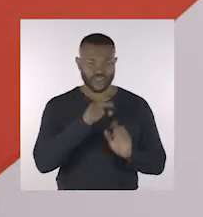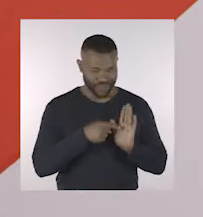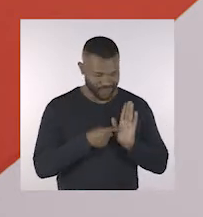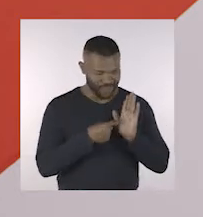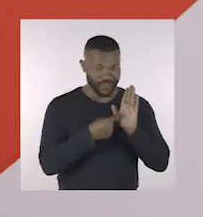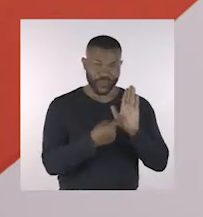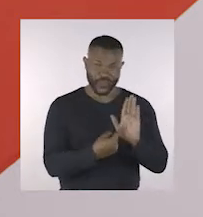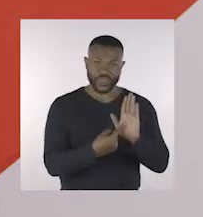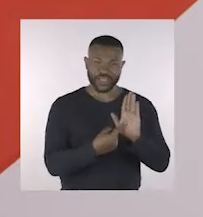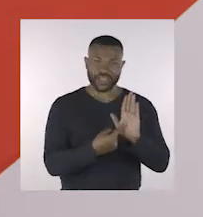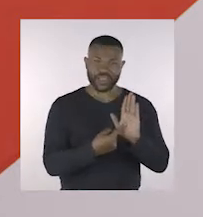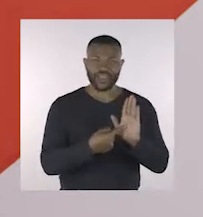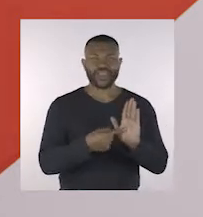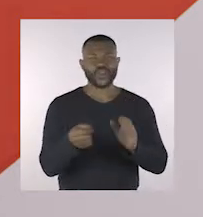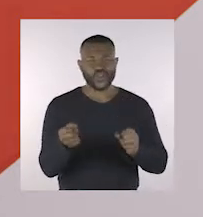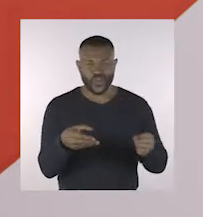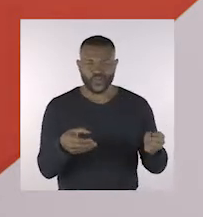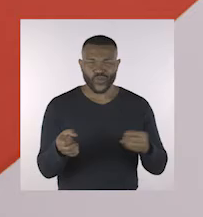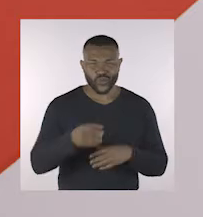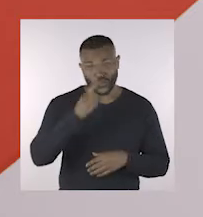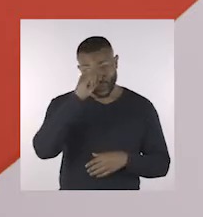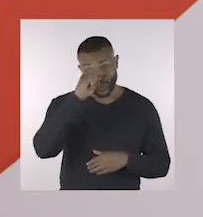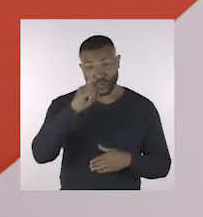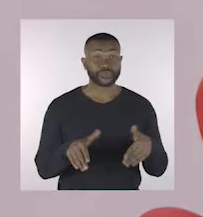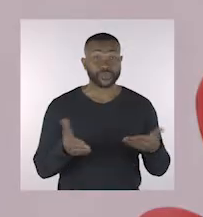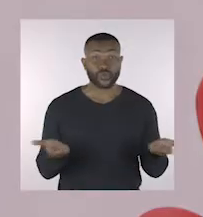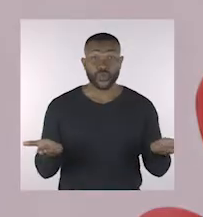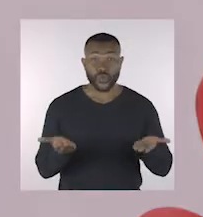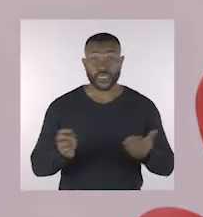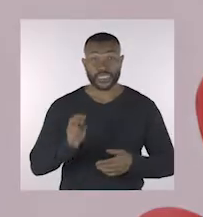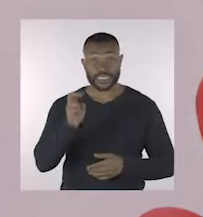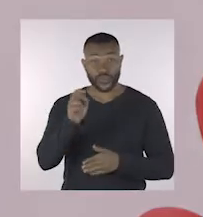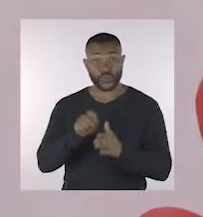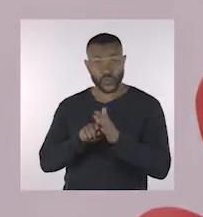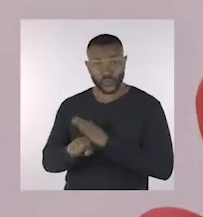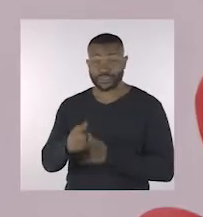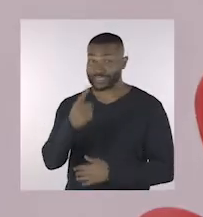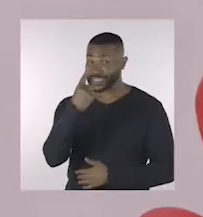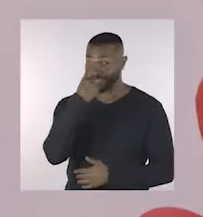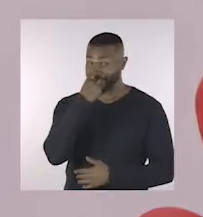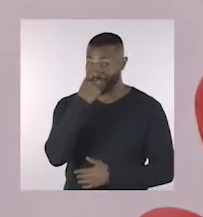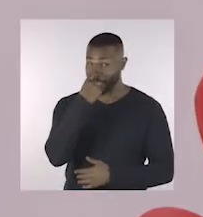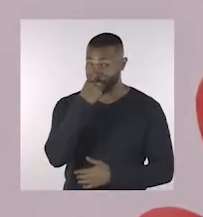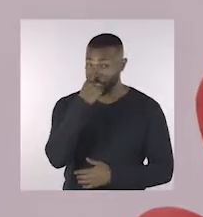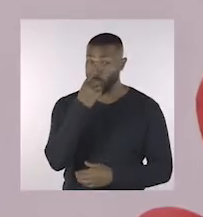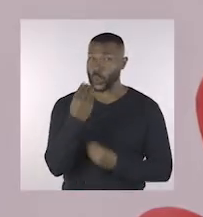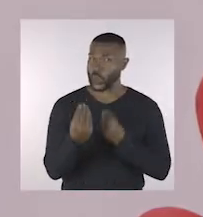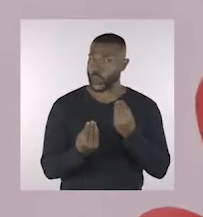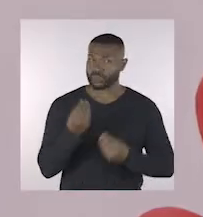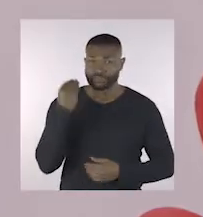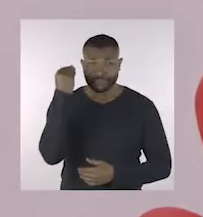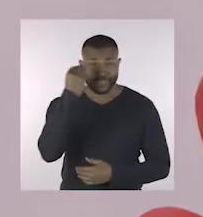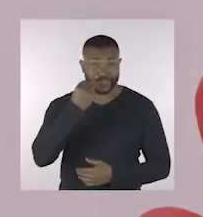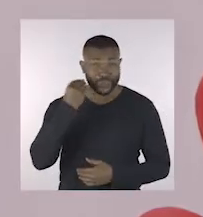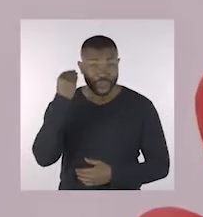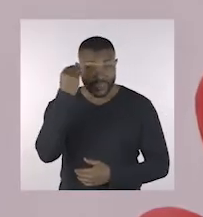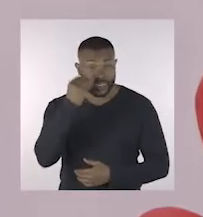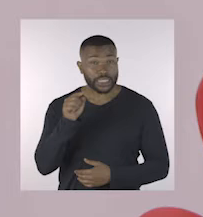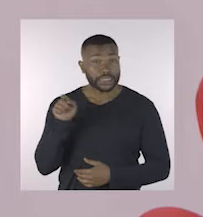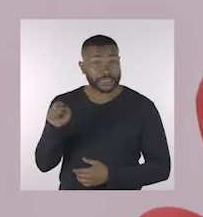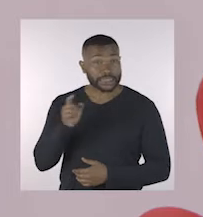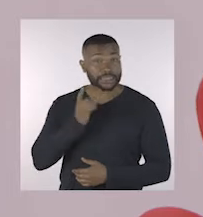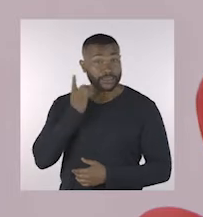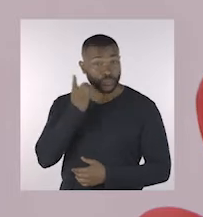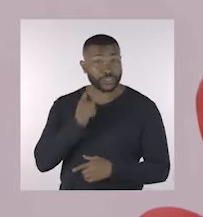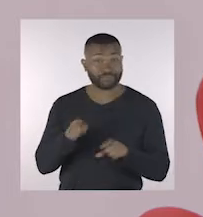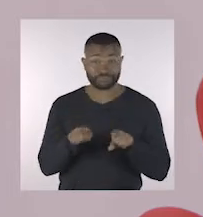e é mostrar que se renova a cada dia e para melhor a quem tá Pergunta vai para zarattini como a sua